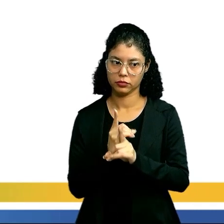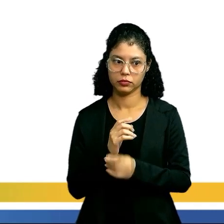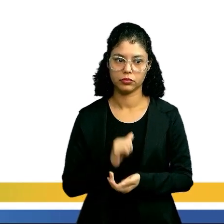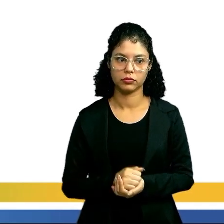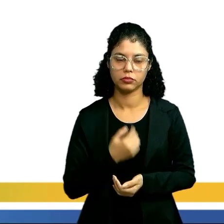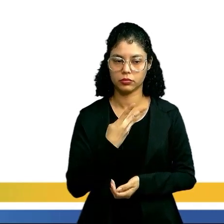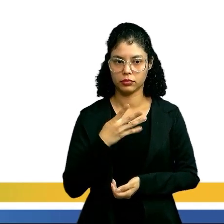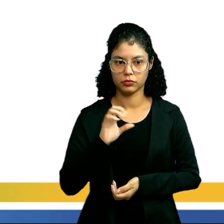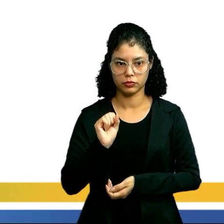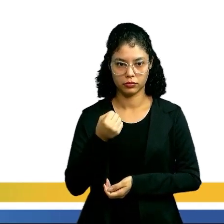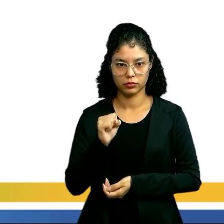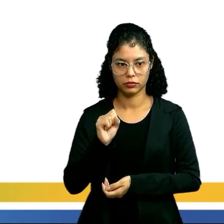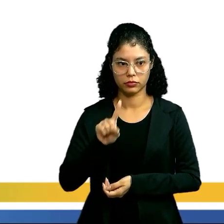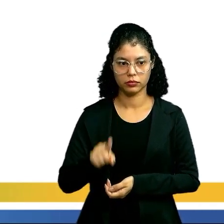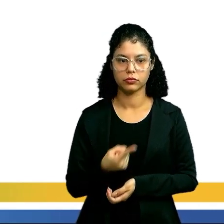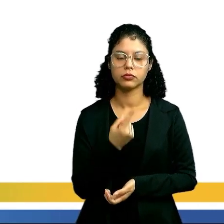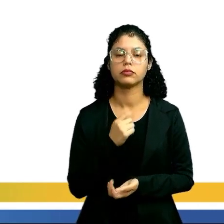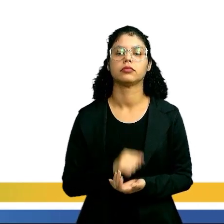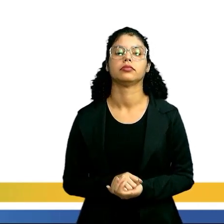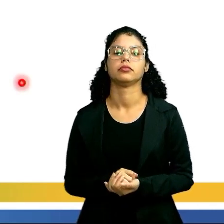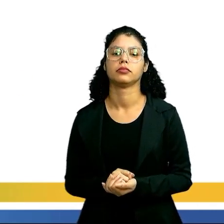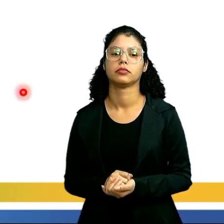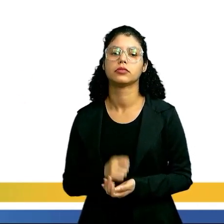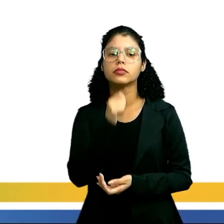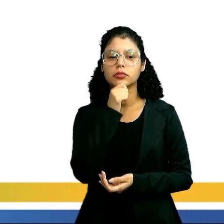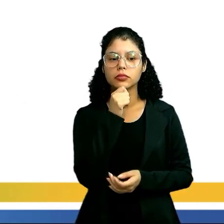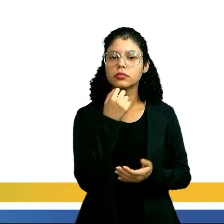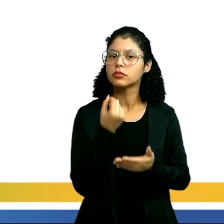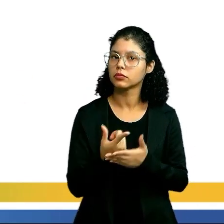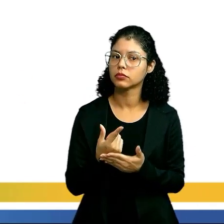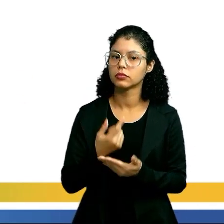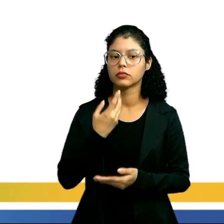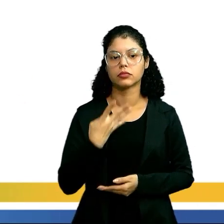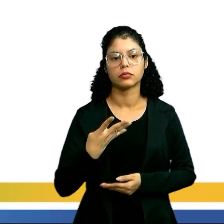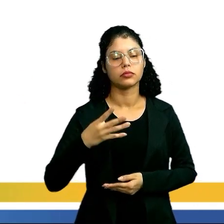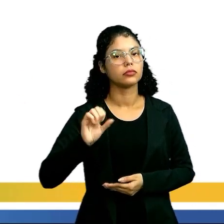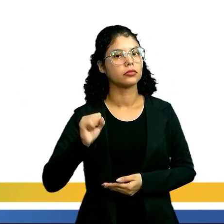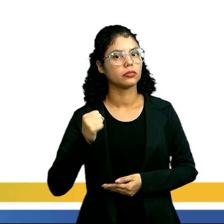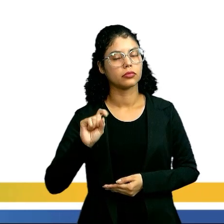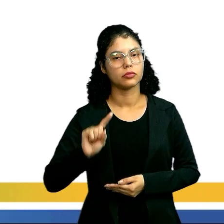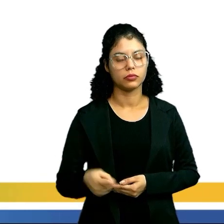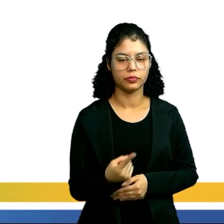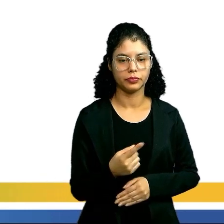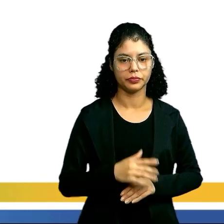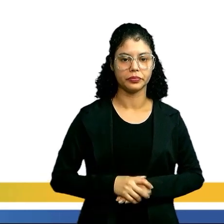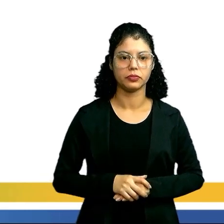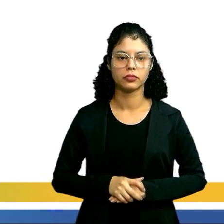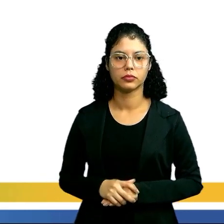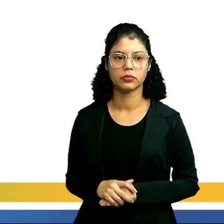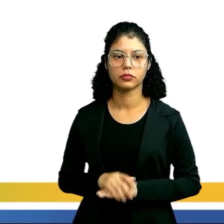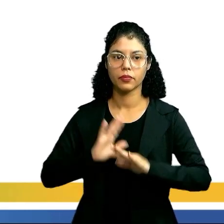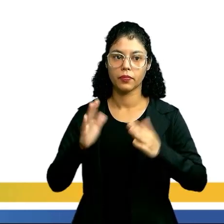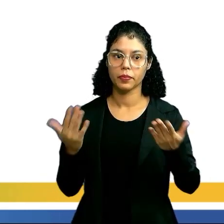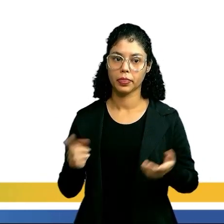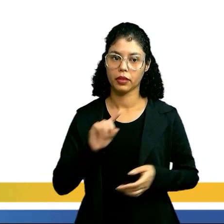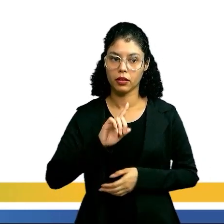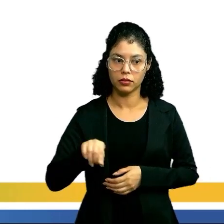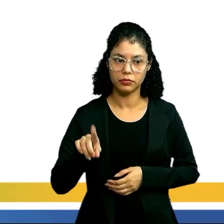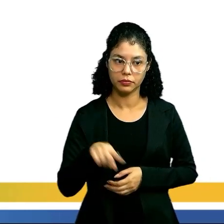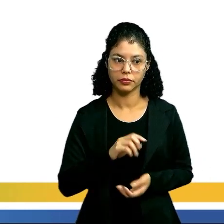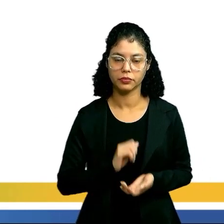o valor é 48 mil. Ou seja, a máquina, quando ela foi comprada, custava 48 mil. E qual é o